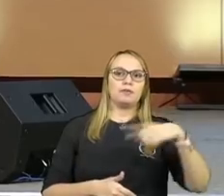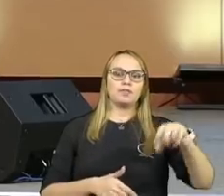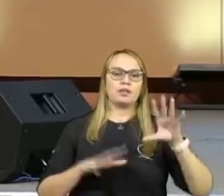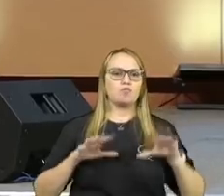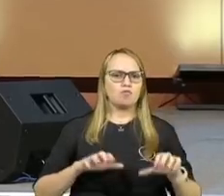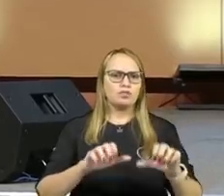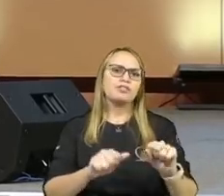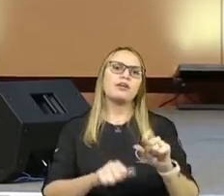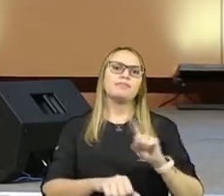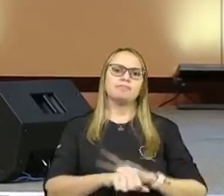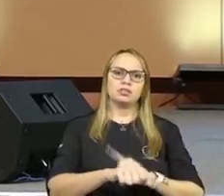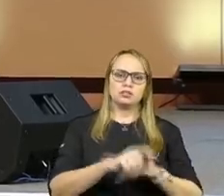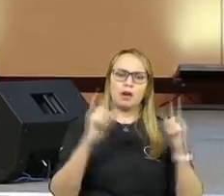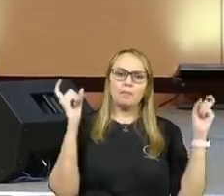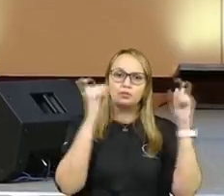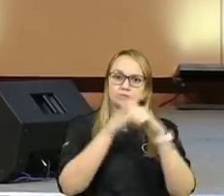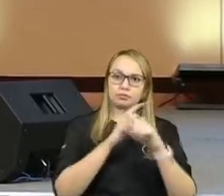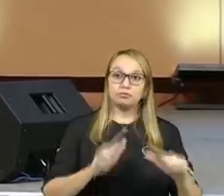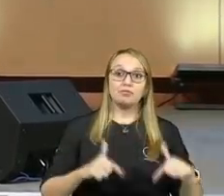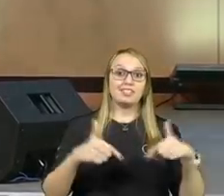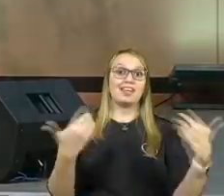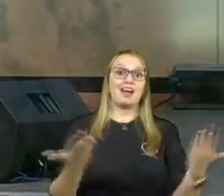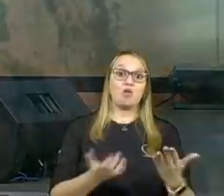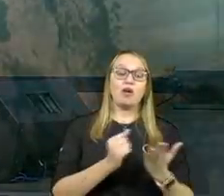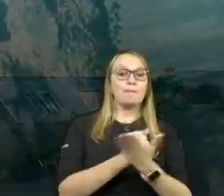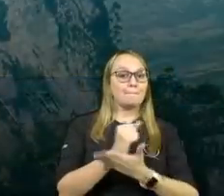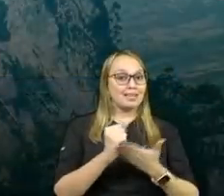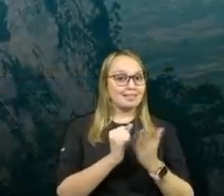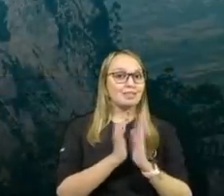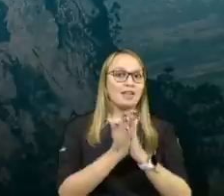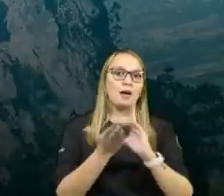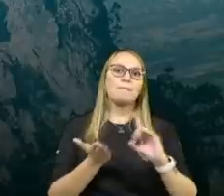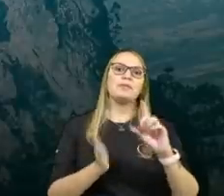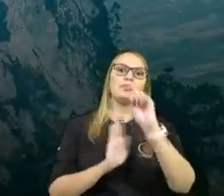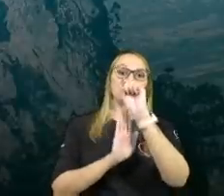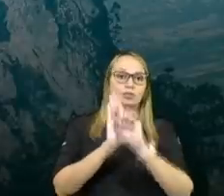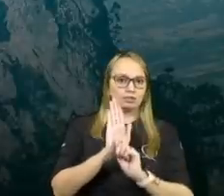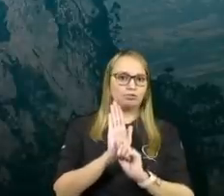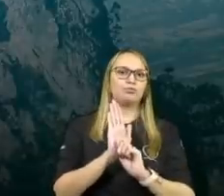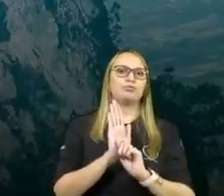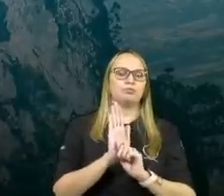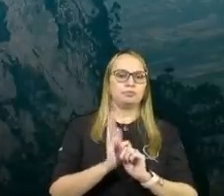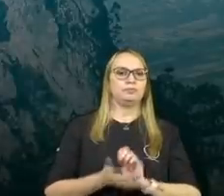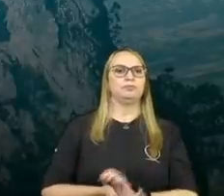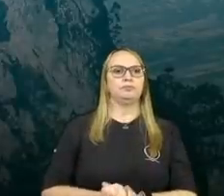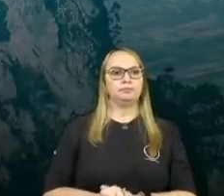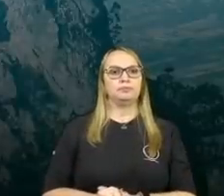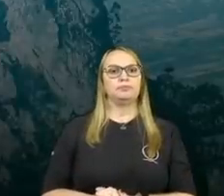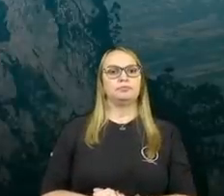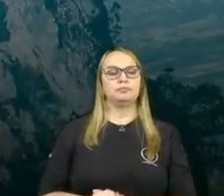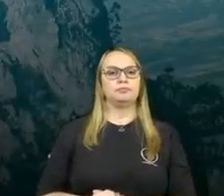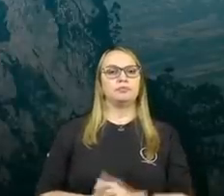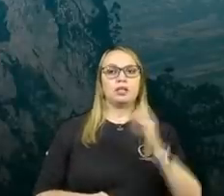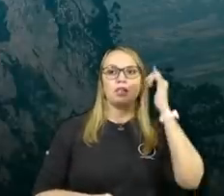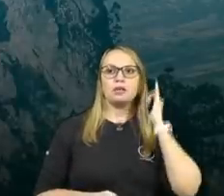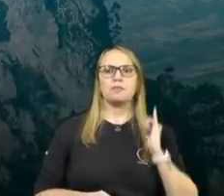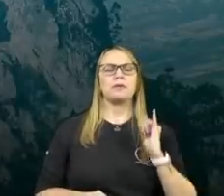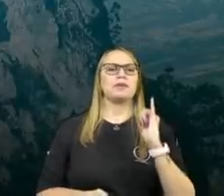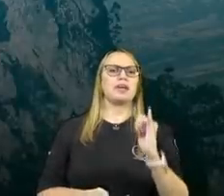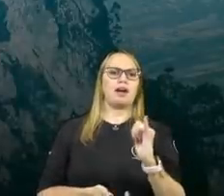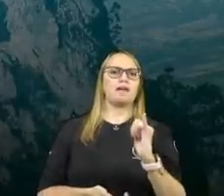em tempos difíceis. É o que eu vou fazer aqui agora, baseado na Bíblia, no texto da palavra. Eu quero liberar aqui uma